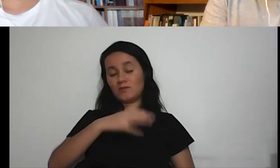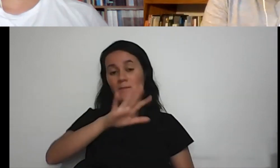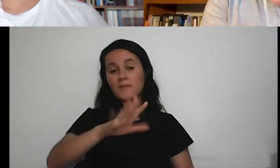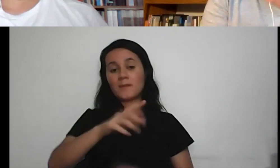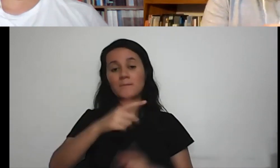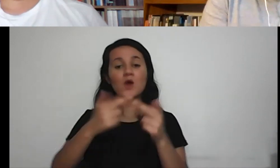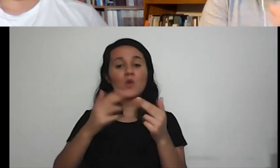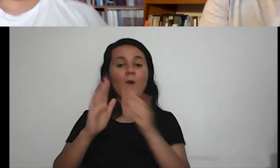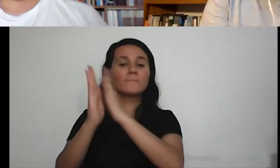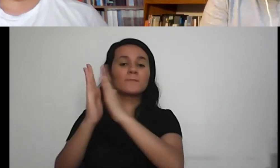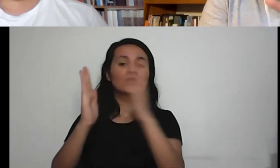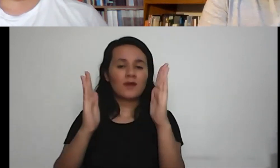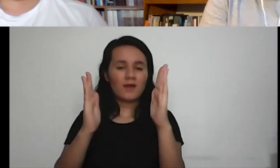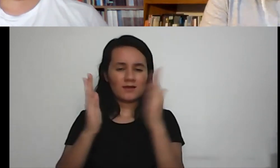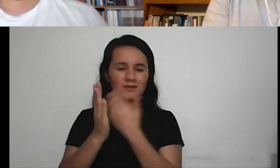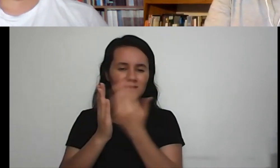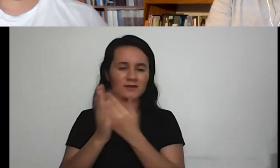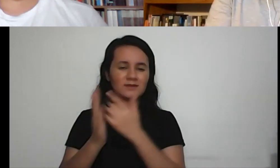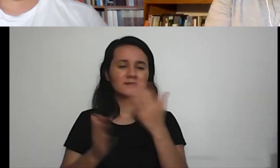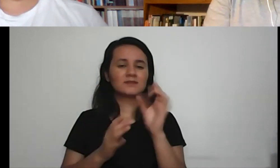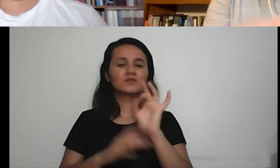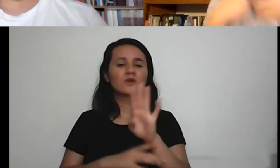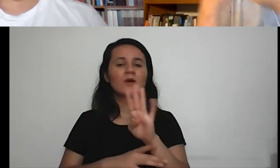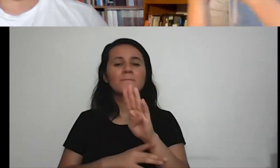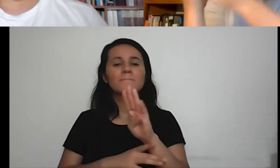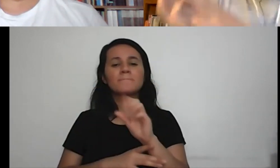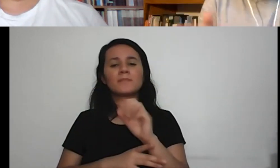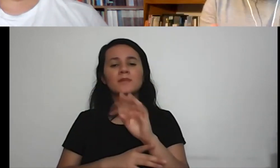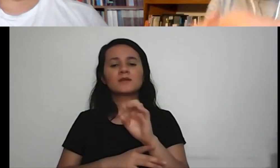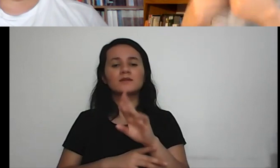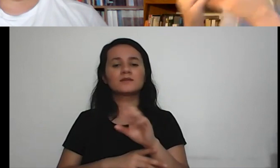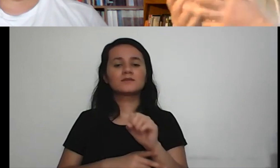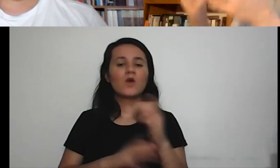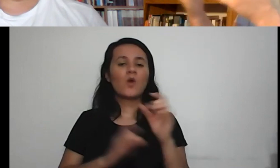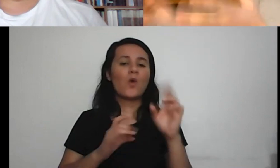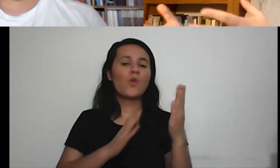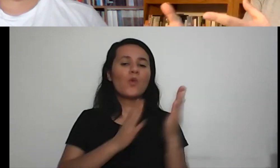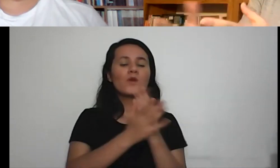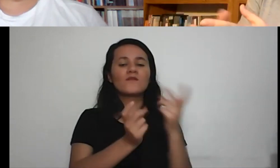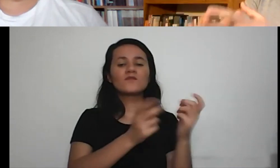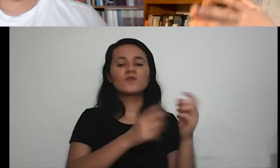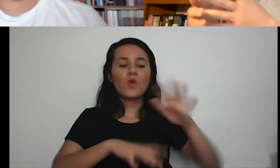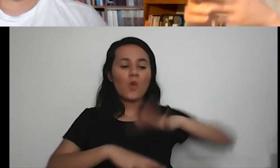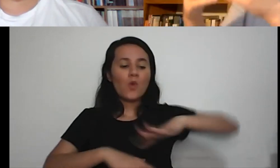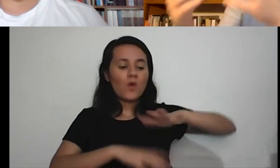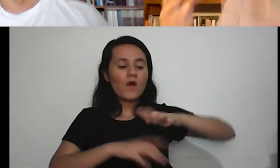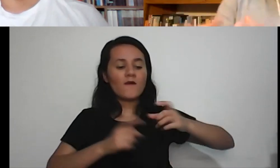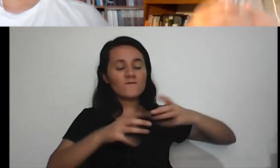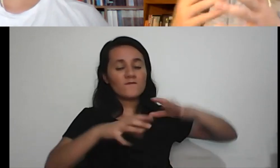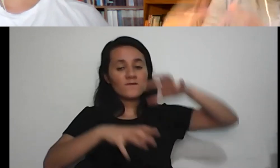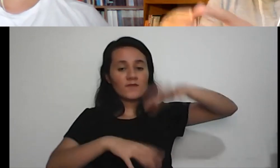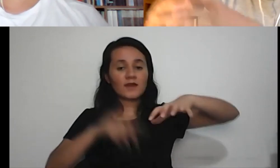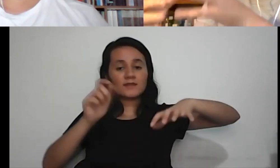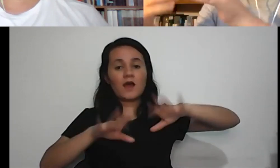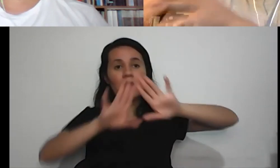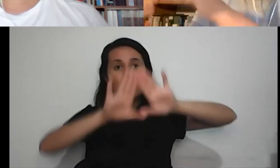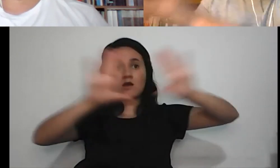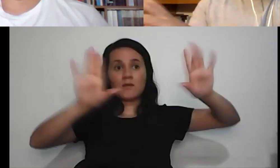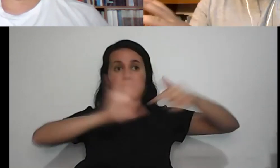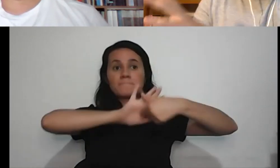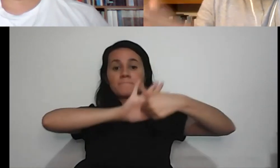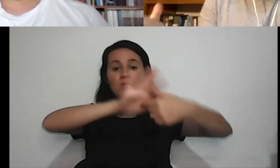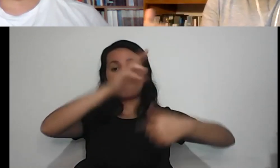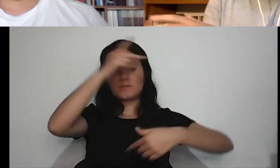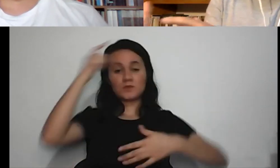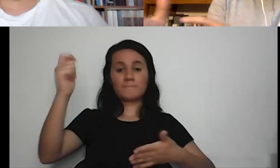com uma biblioteca, por exemplo, que só vai ter best-sellers, é o mesmo problema de uma livraria que vende um espaço, né, de vitrine só para quem